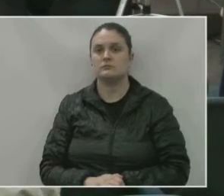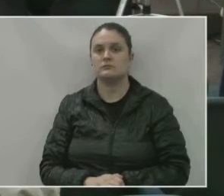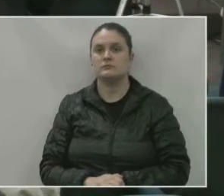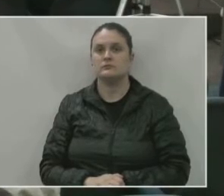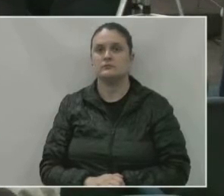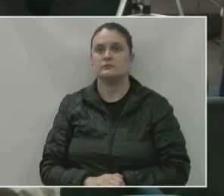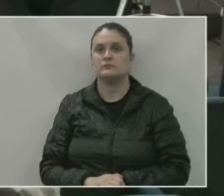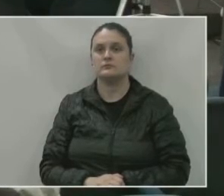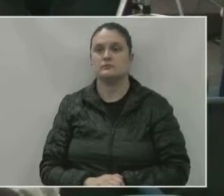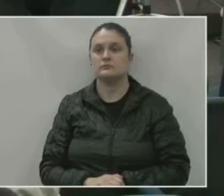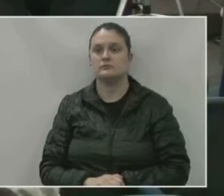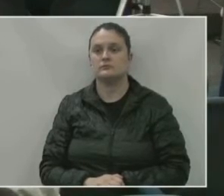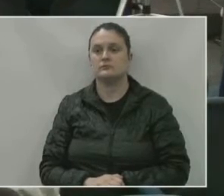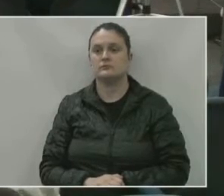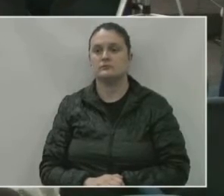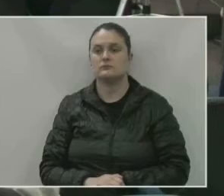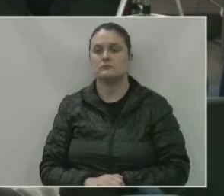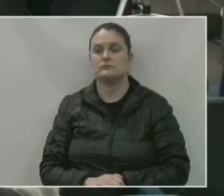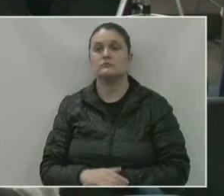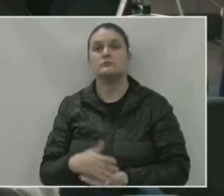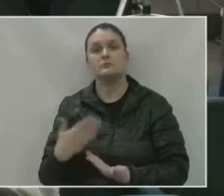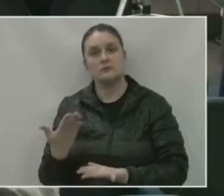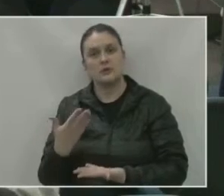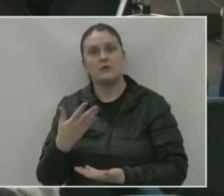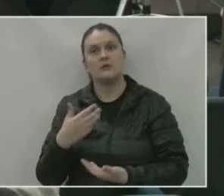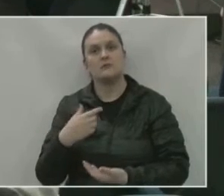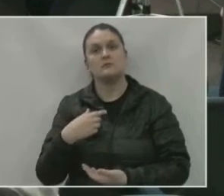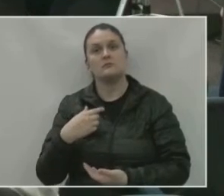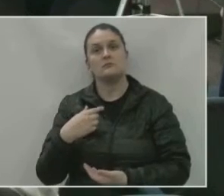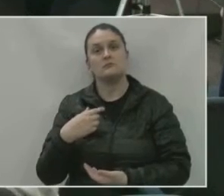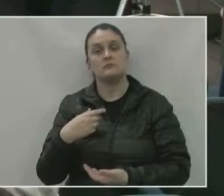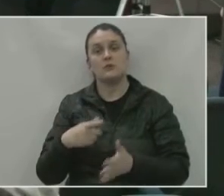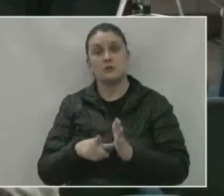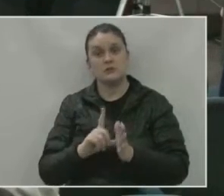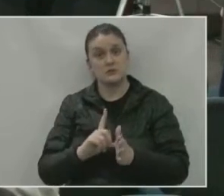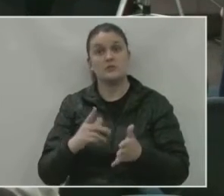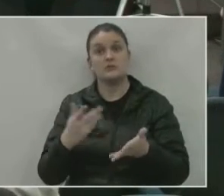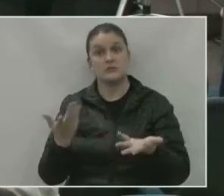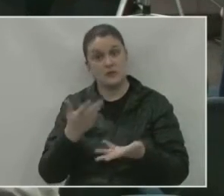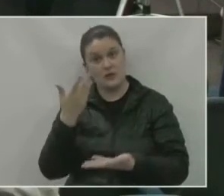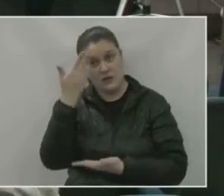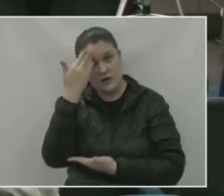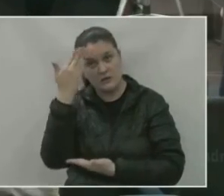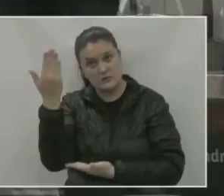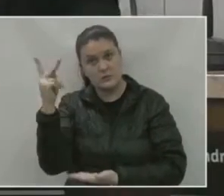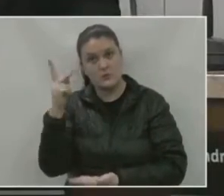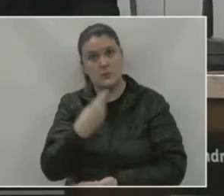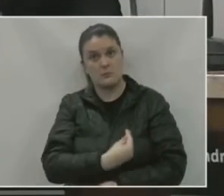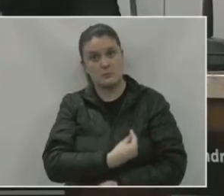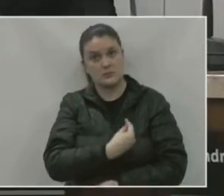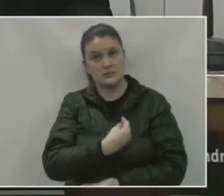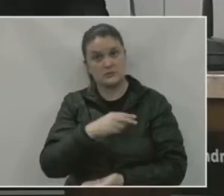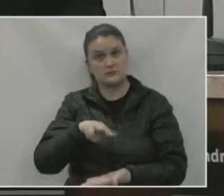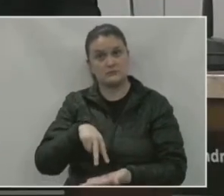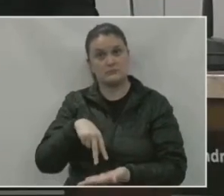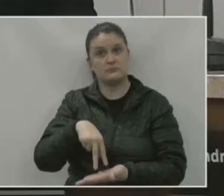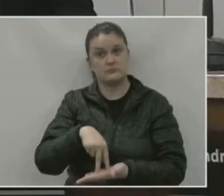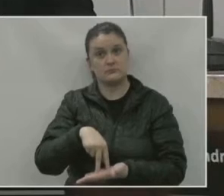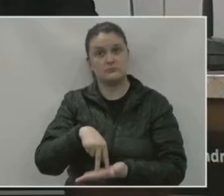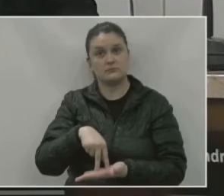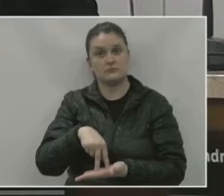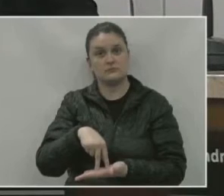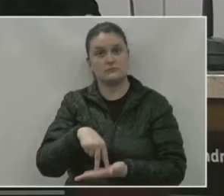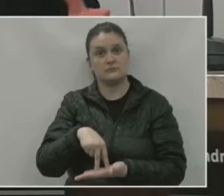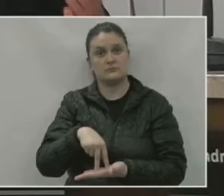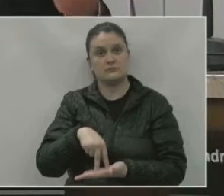algum dos senhores. Bom, doutor Douglas, eu, de antemão, queria mais uma vez agradecer a sua presteza de estar aqui,